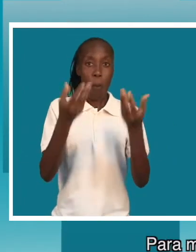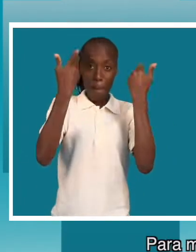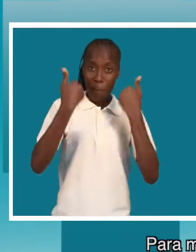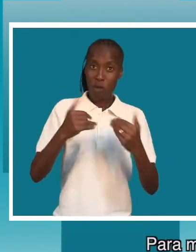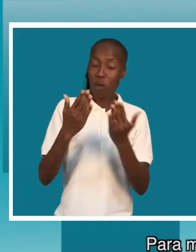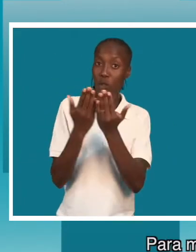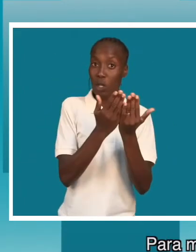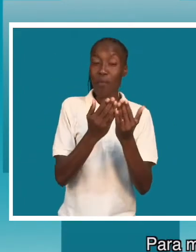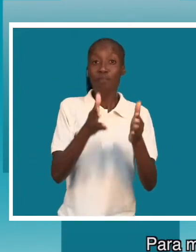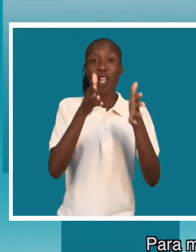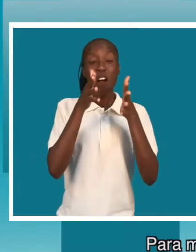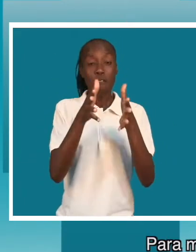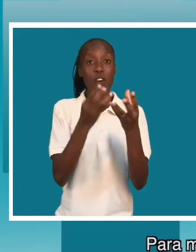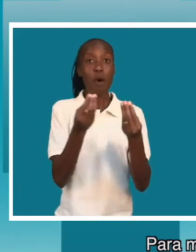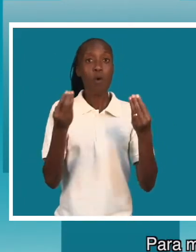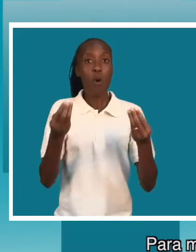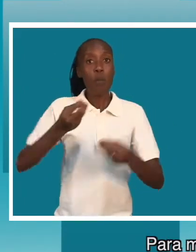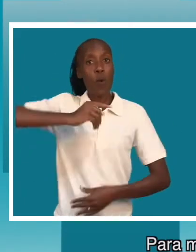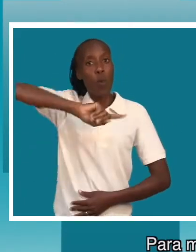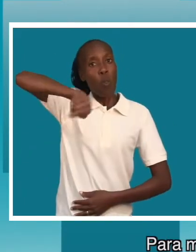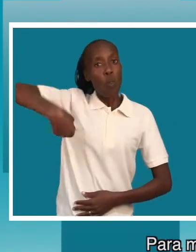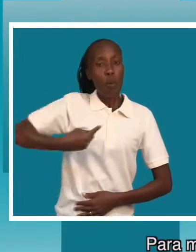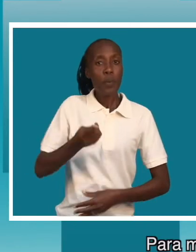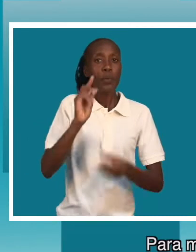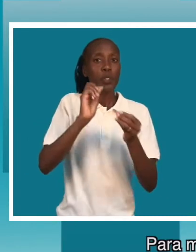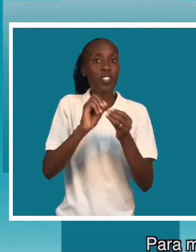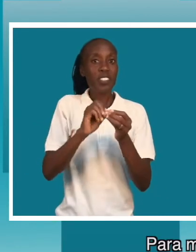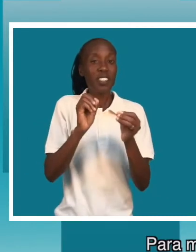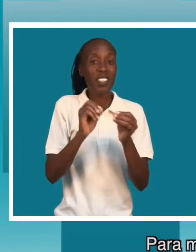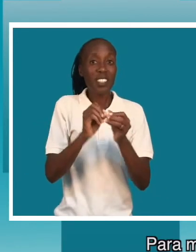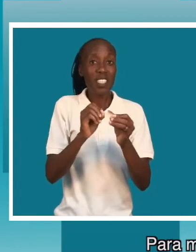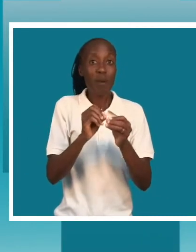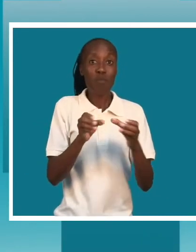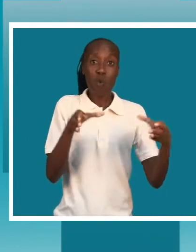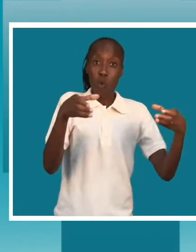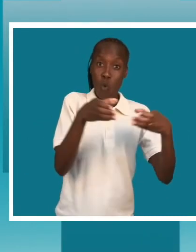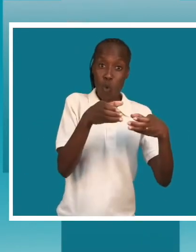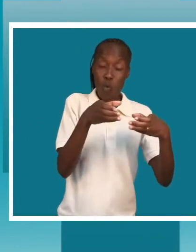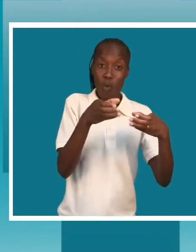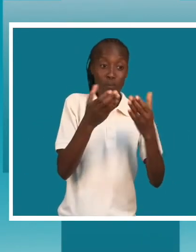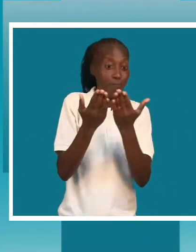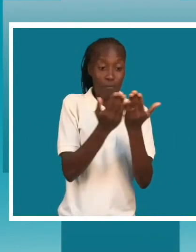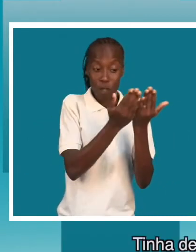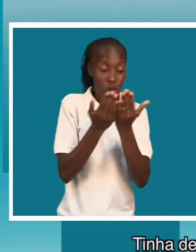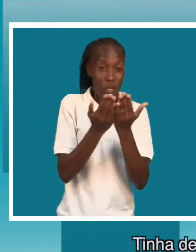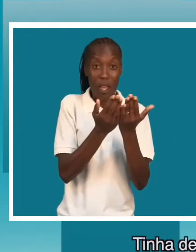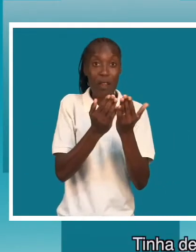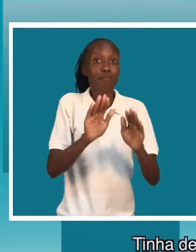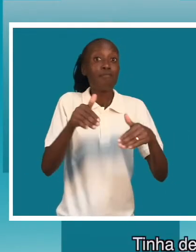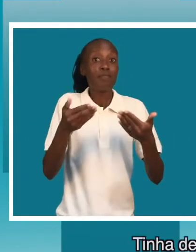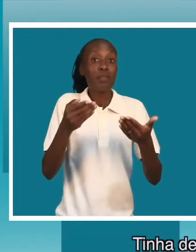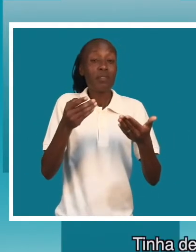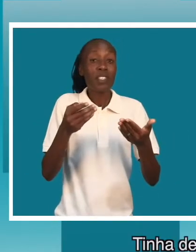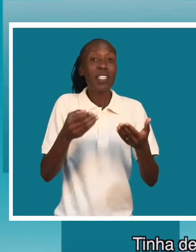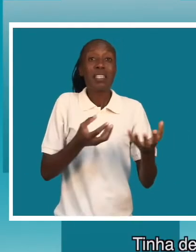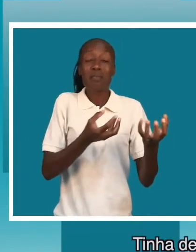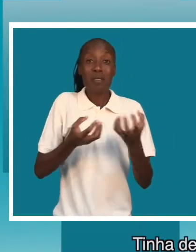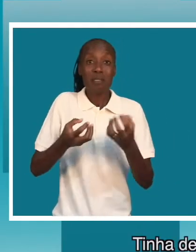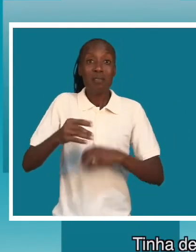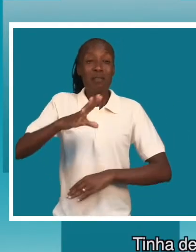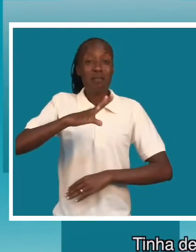estudante, a forma como nós fazíamos os trabalhos, tinha que ter os